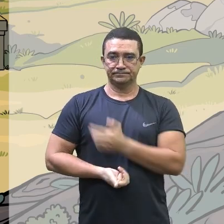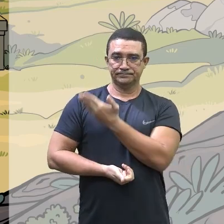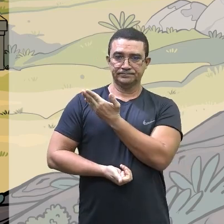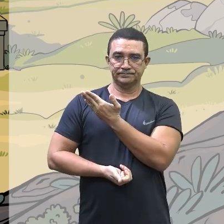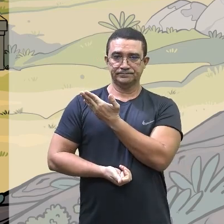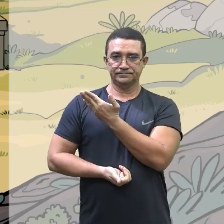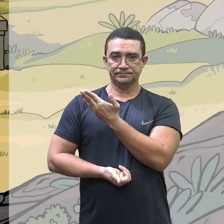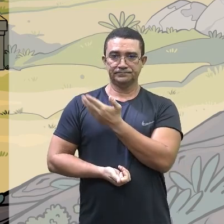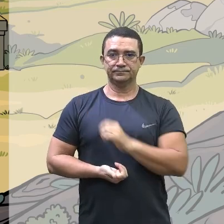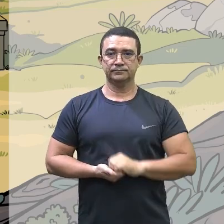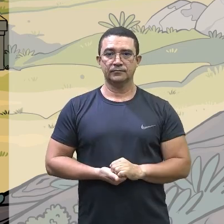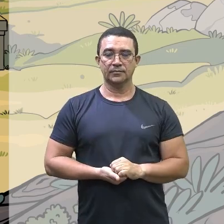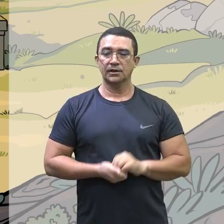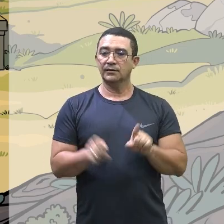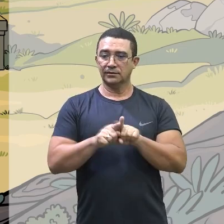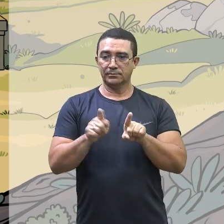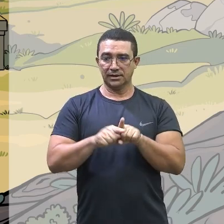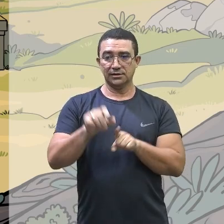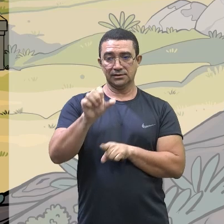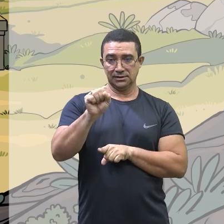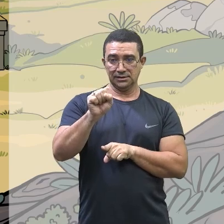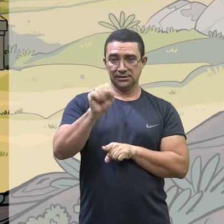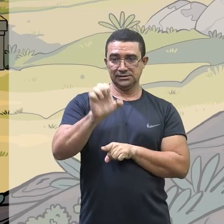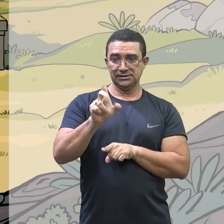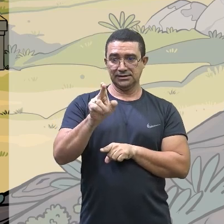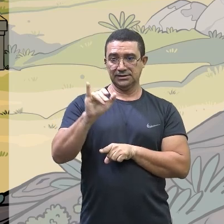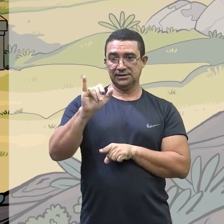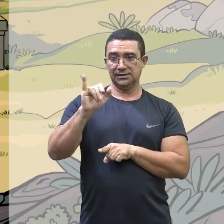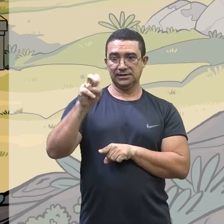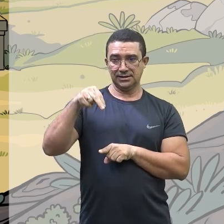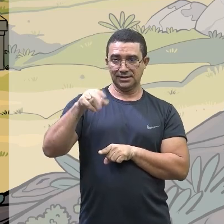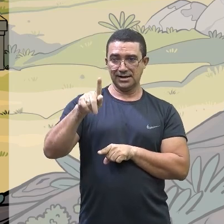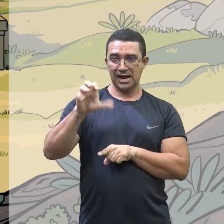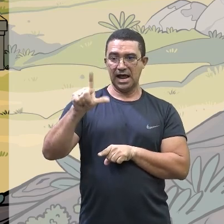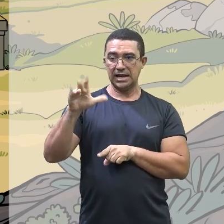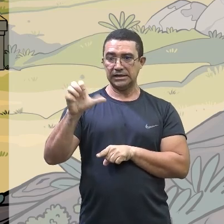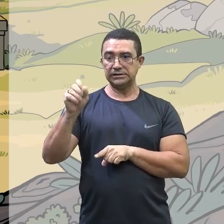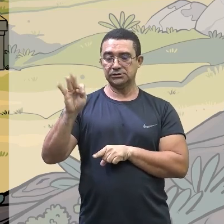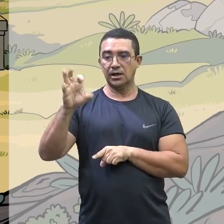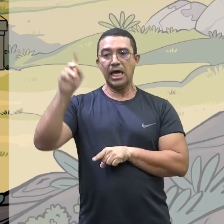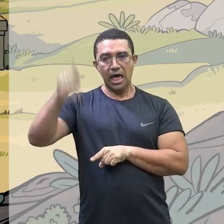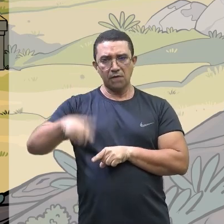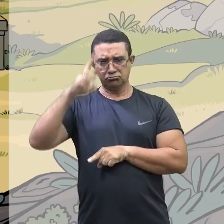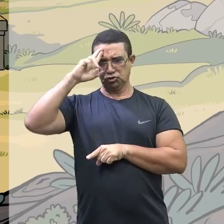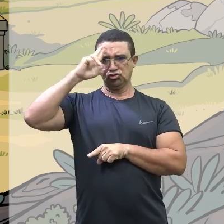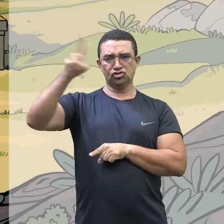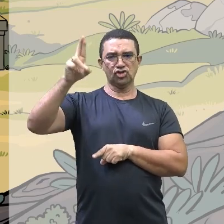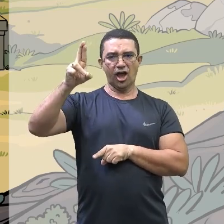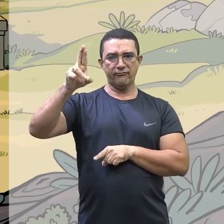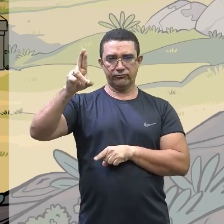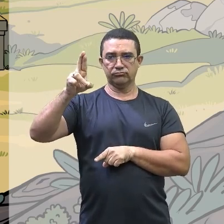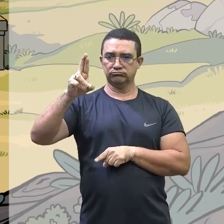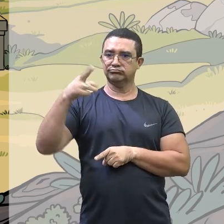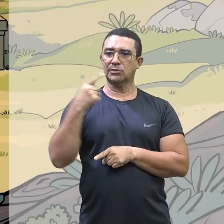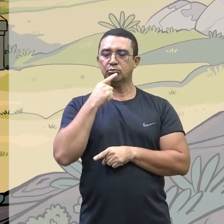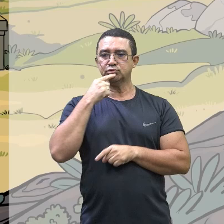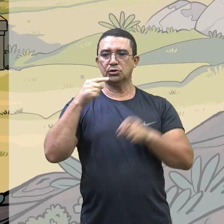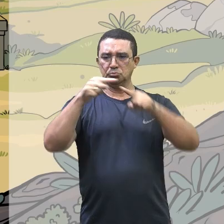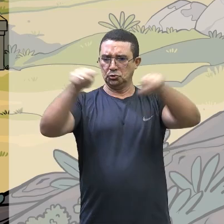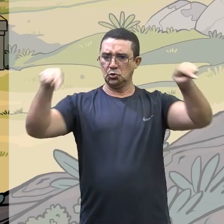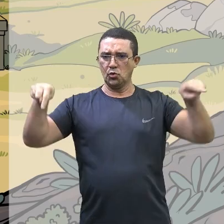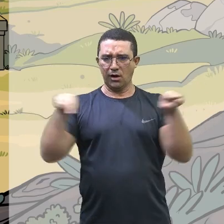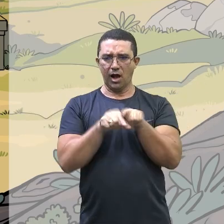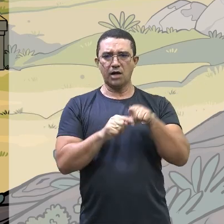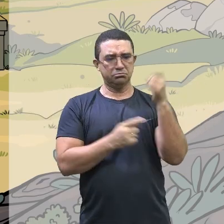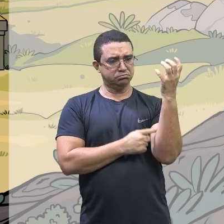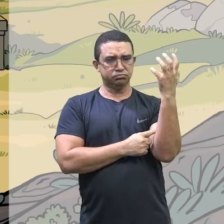o outro é o seringalista, né? Que é o patrão, não é isso, professora? Temos aí o... Exatamente